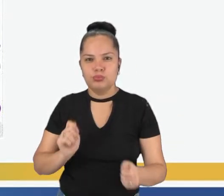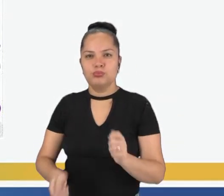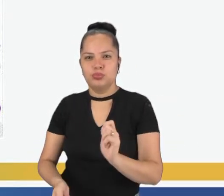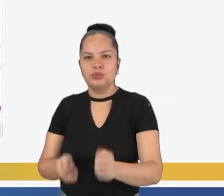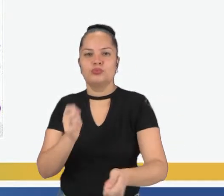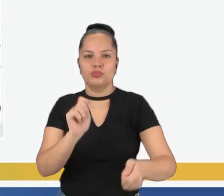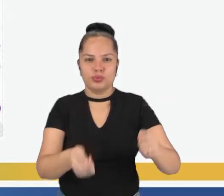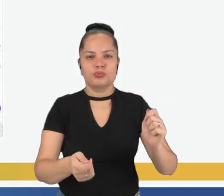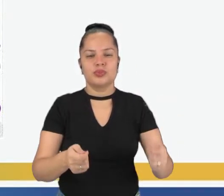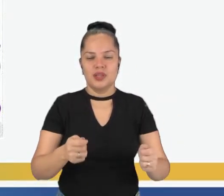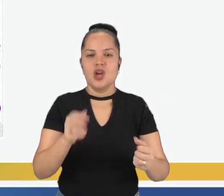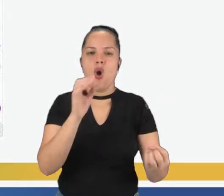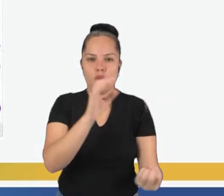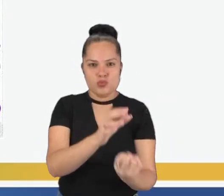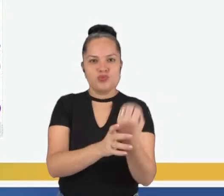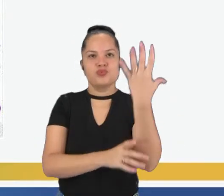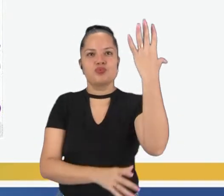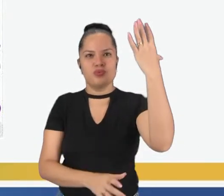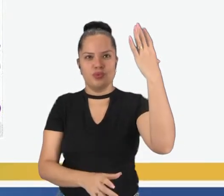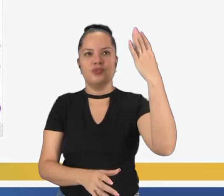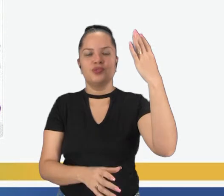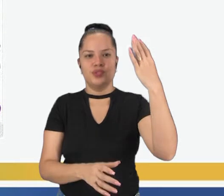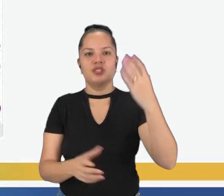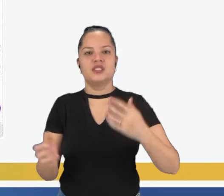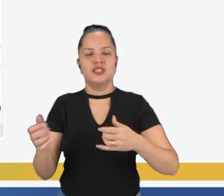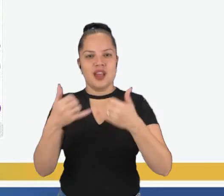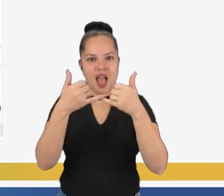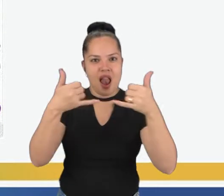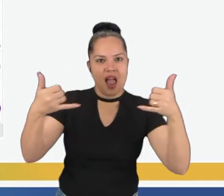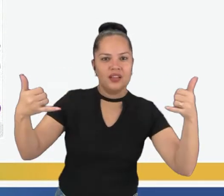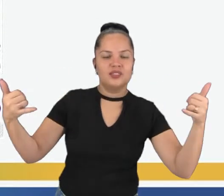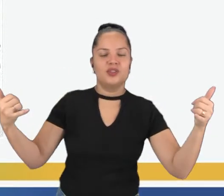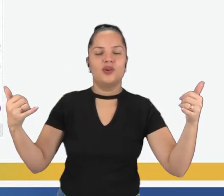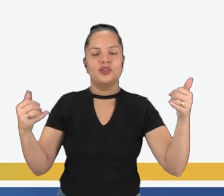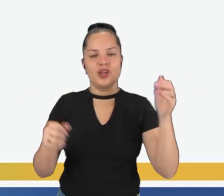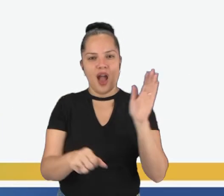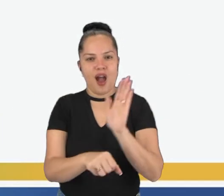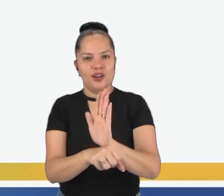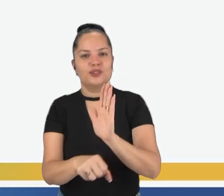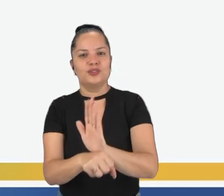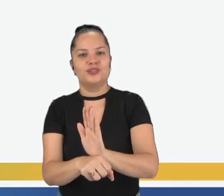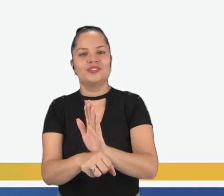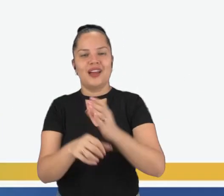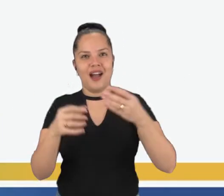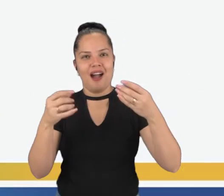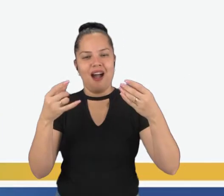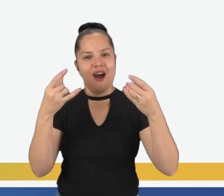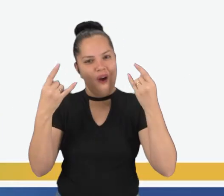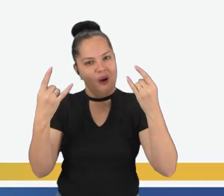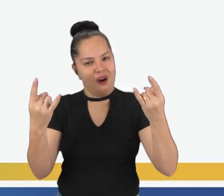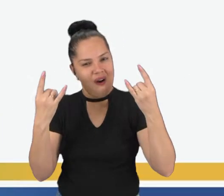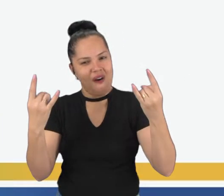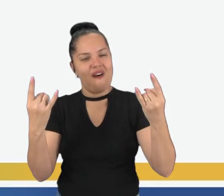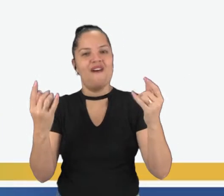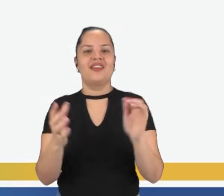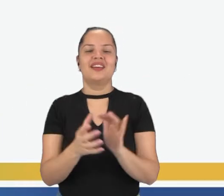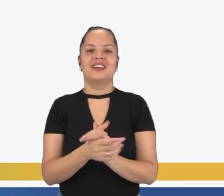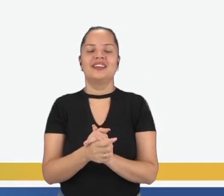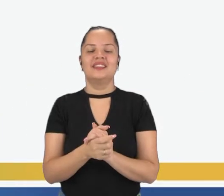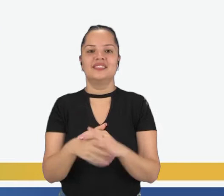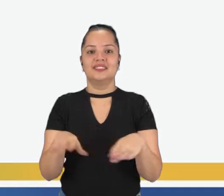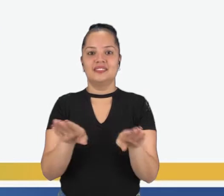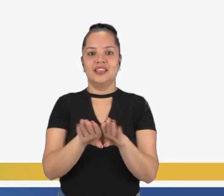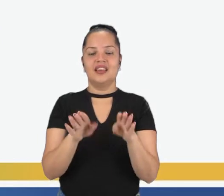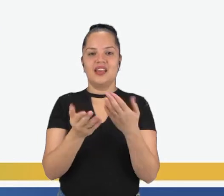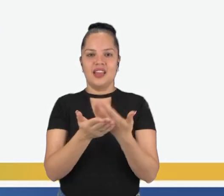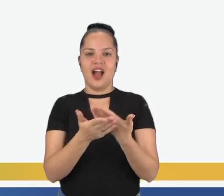eletrônico que vai surgir nessa época, ele vai ser fundamental para dar o tom ao rock. E eu quero falar ainda nessa aula de